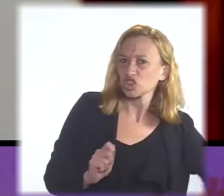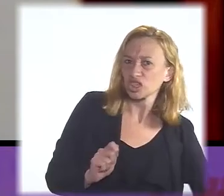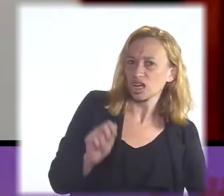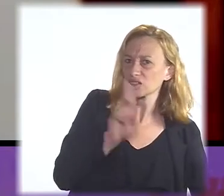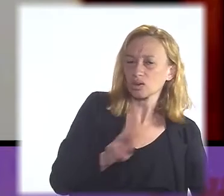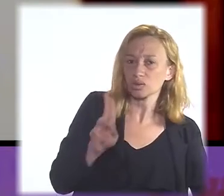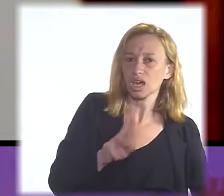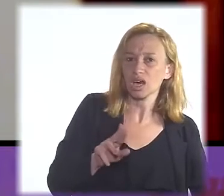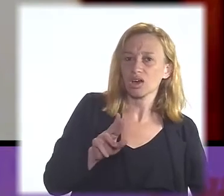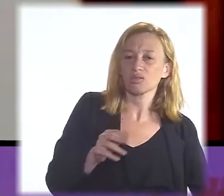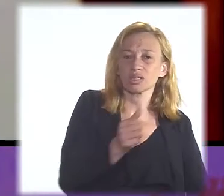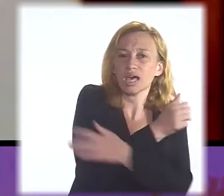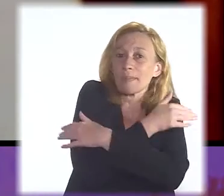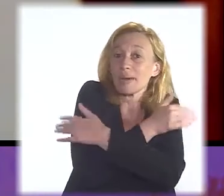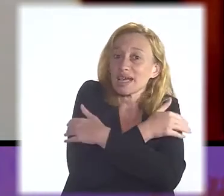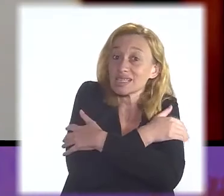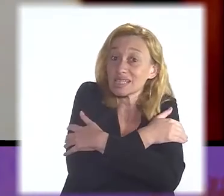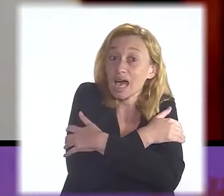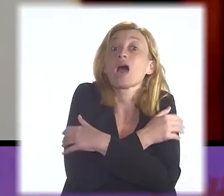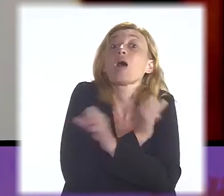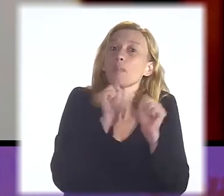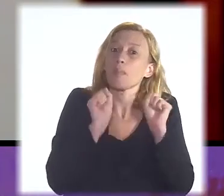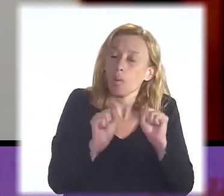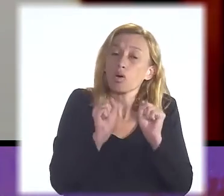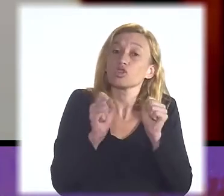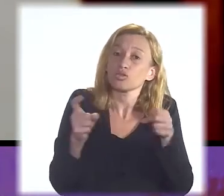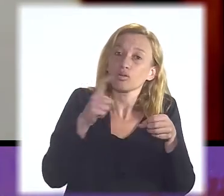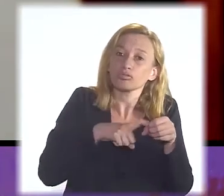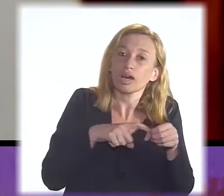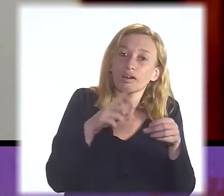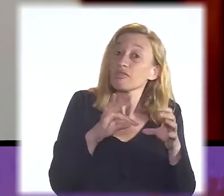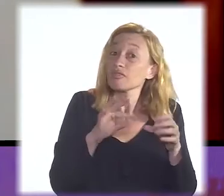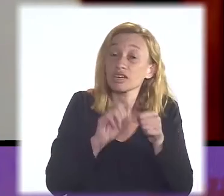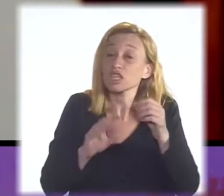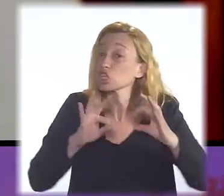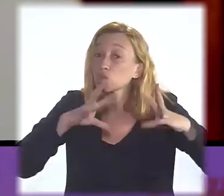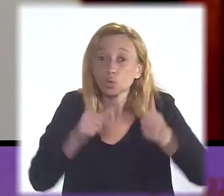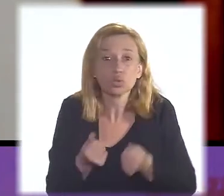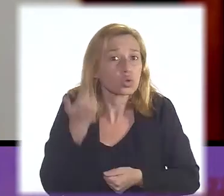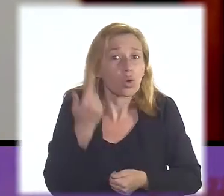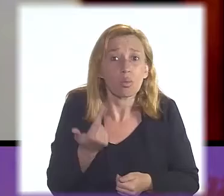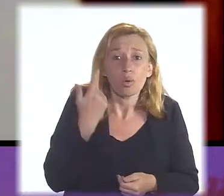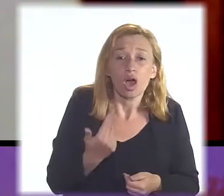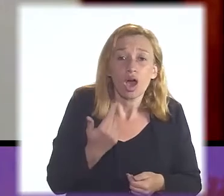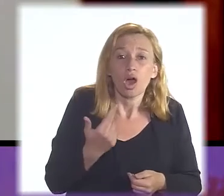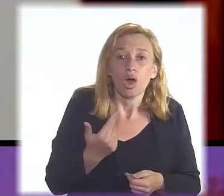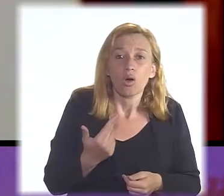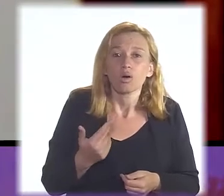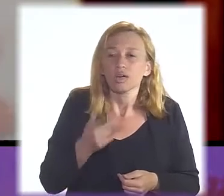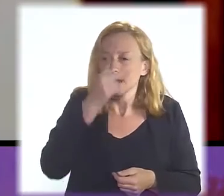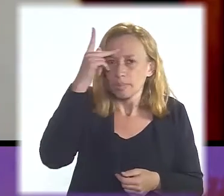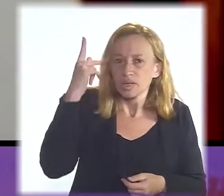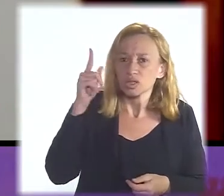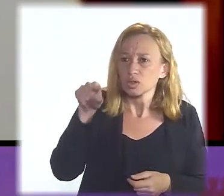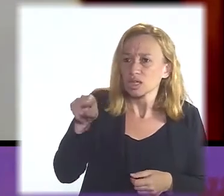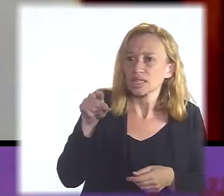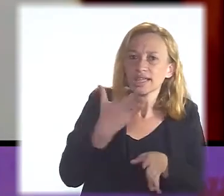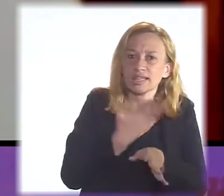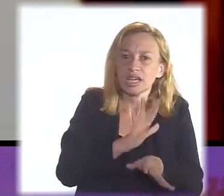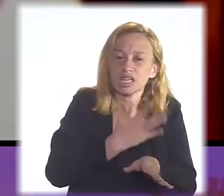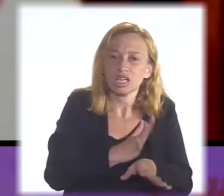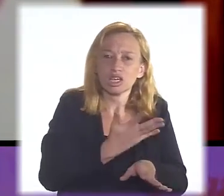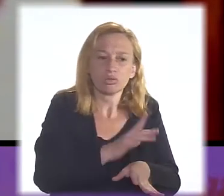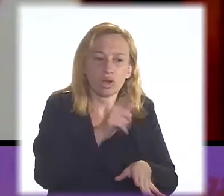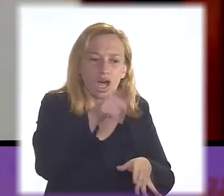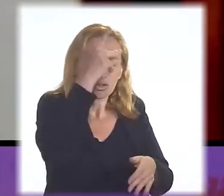e então você não abraça seus amigos e os jogadores pulam em cima do outro, que se abraçam o tempo todo, que o treinador não usa máscara